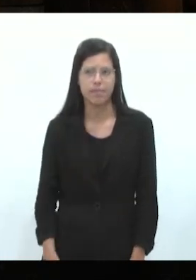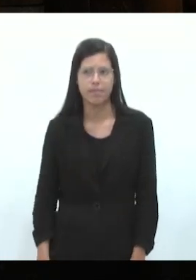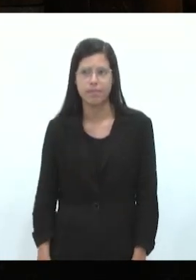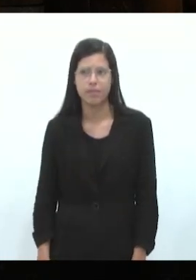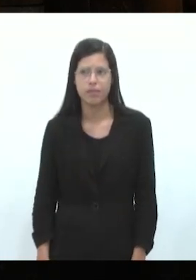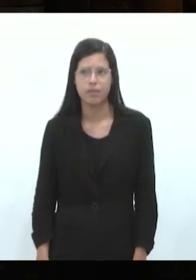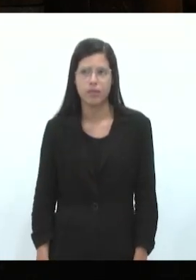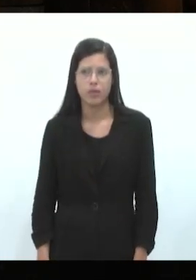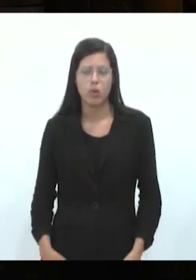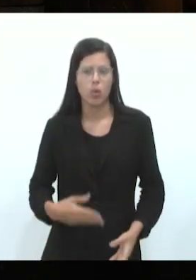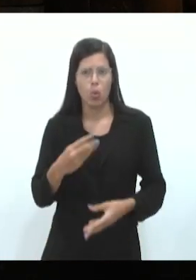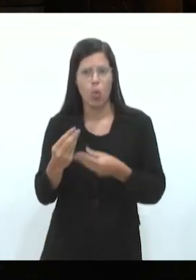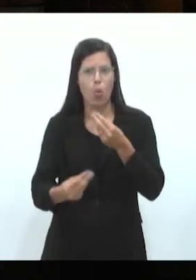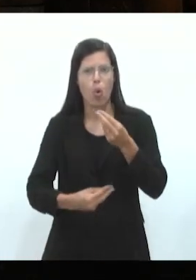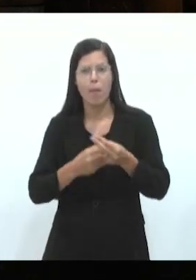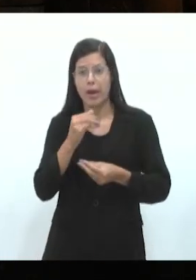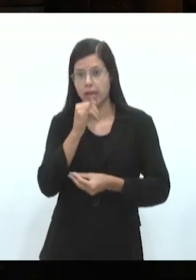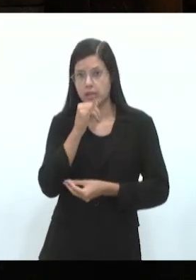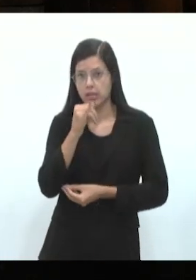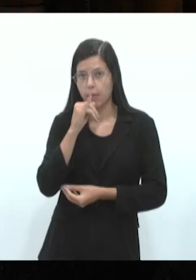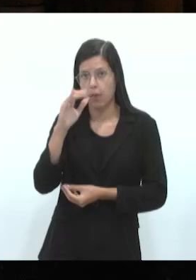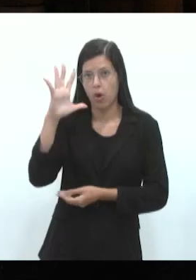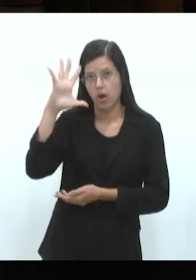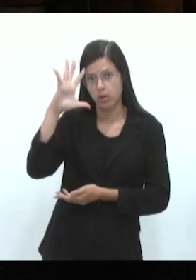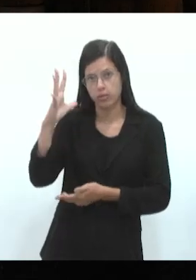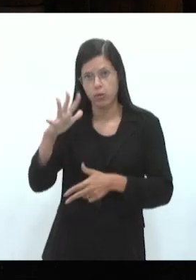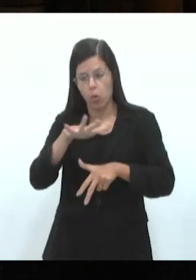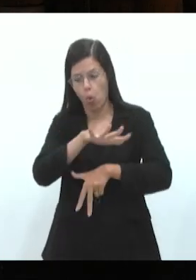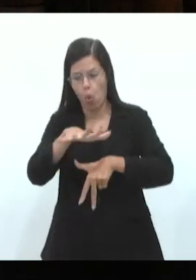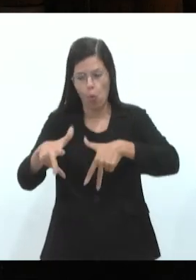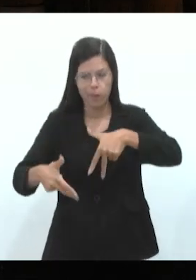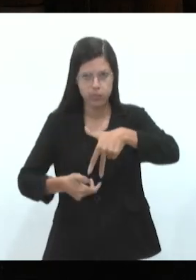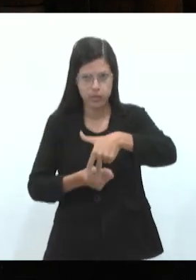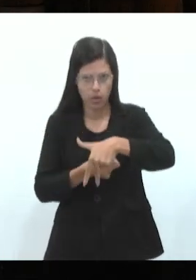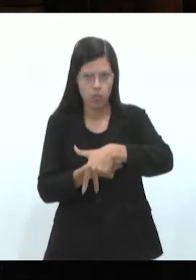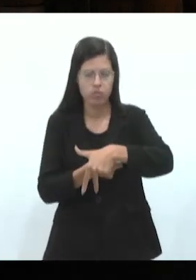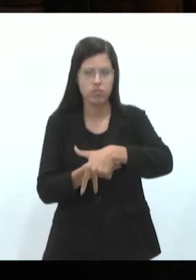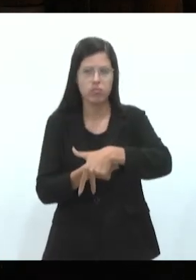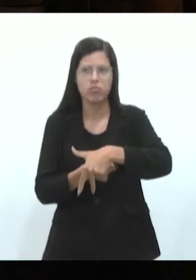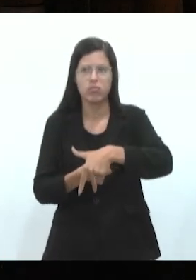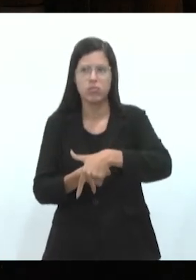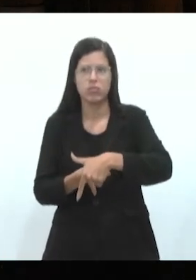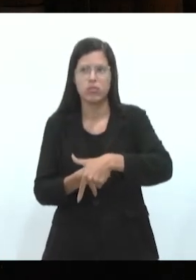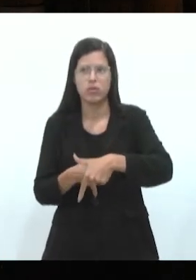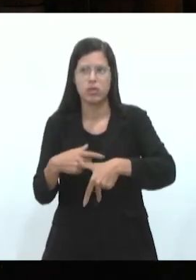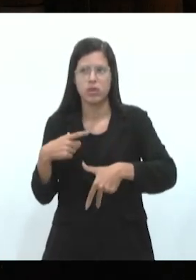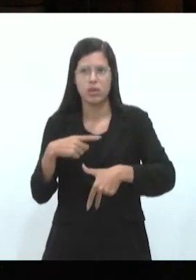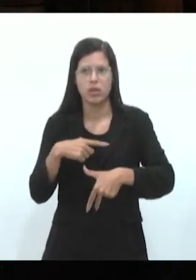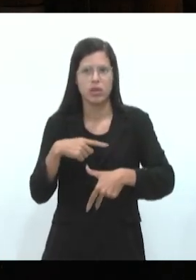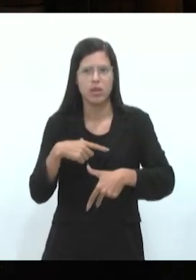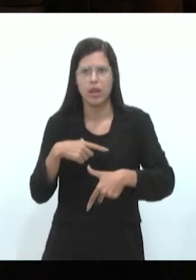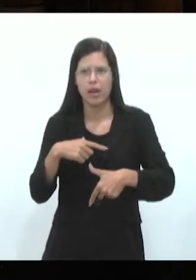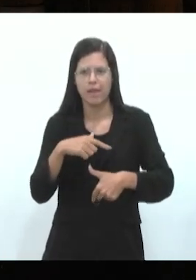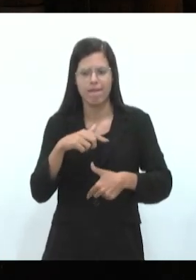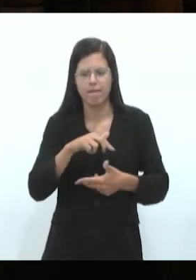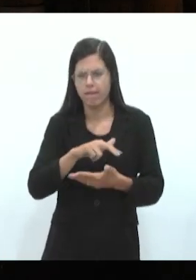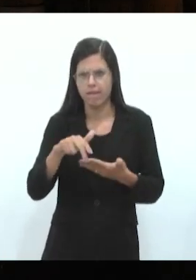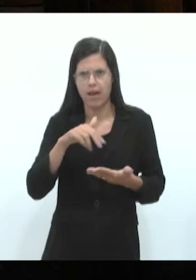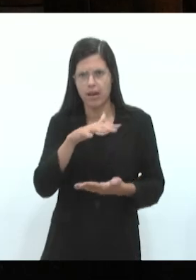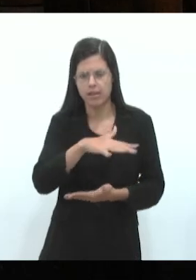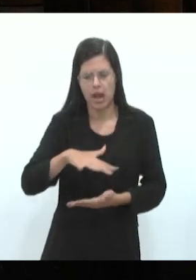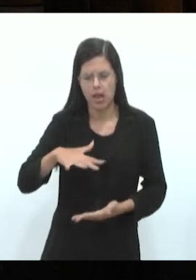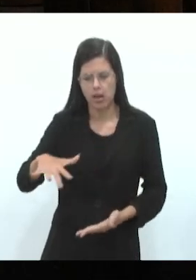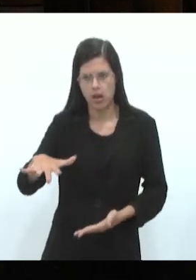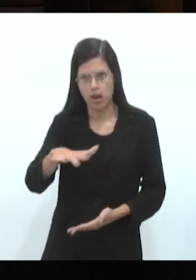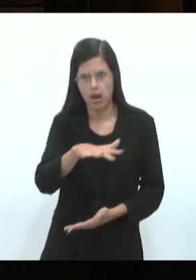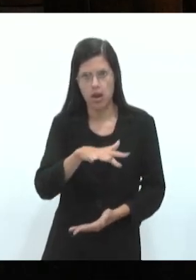você resolve a corrupção que perpassa diversos segmentos?